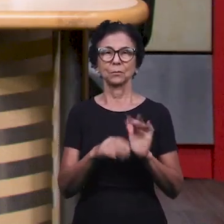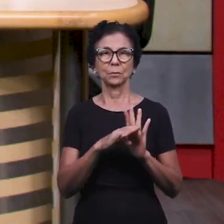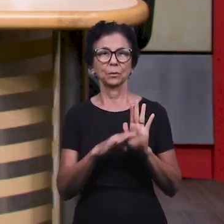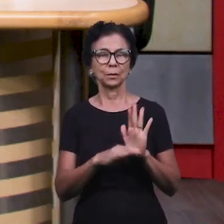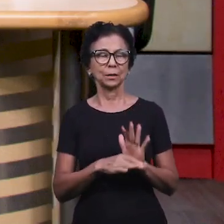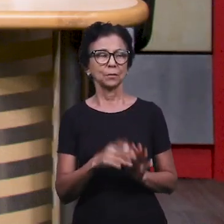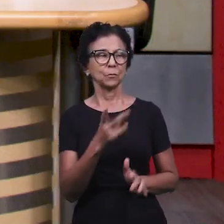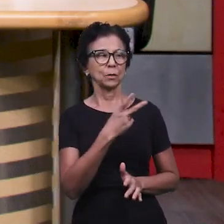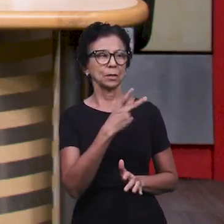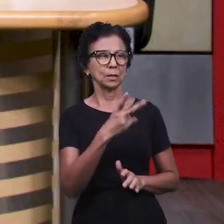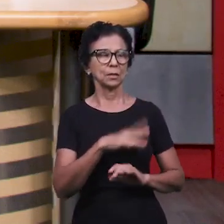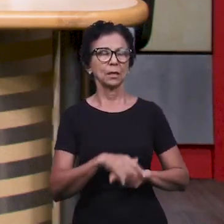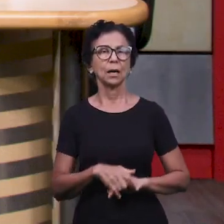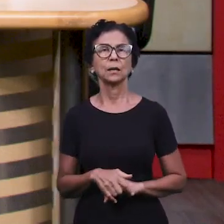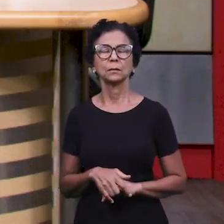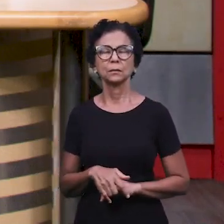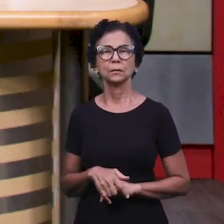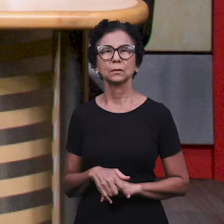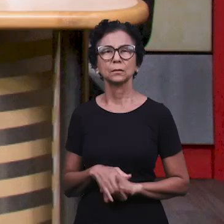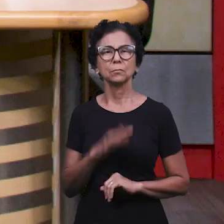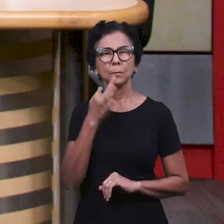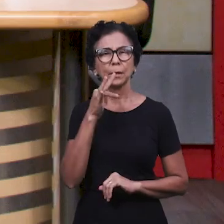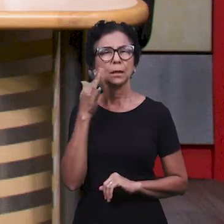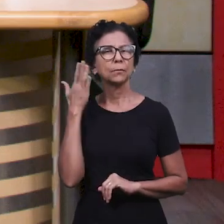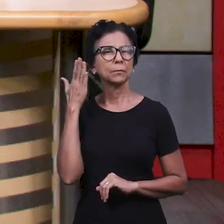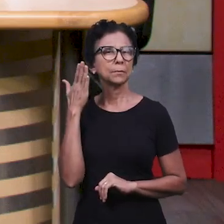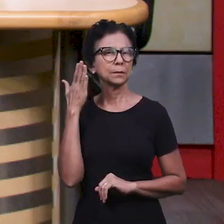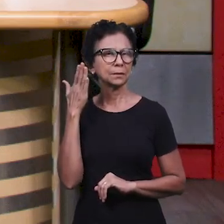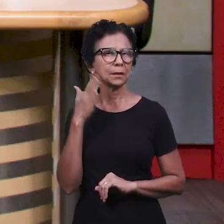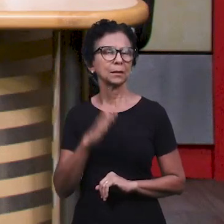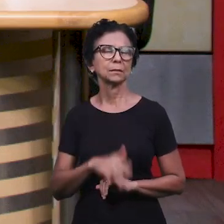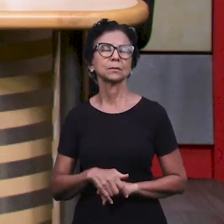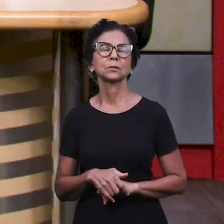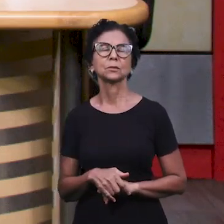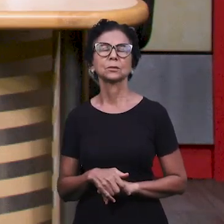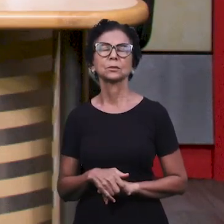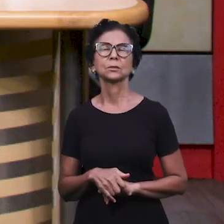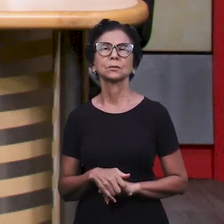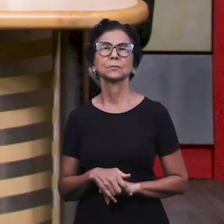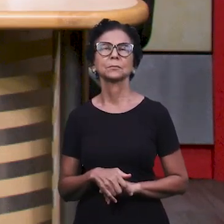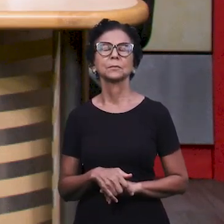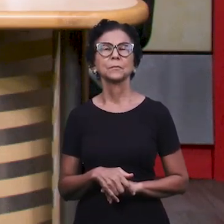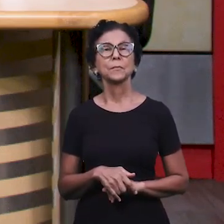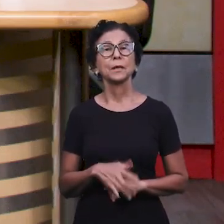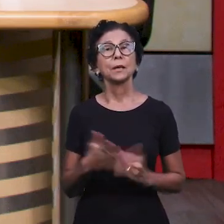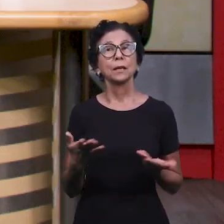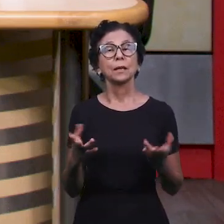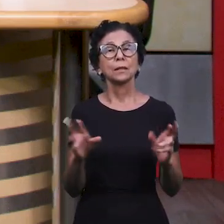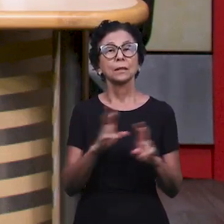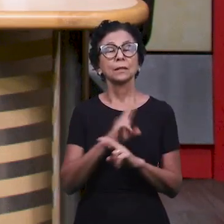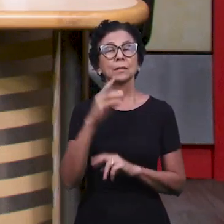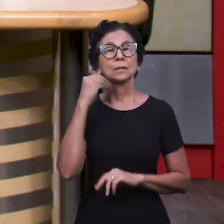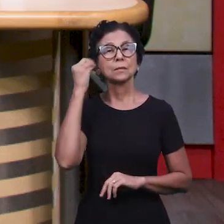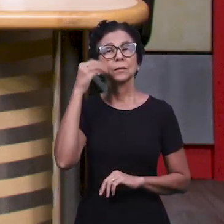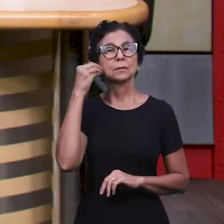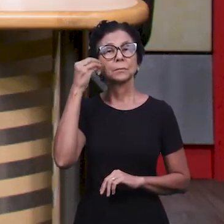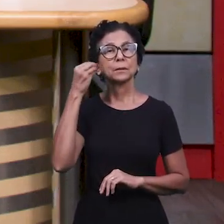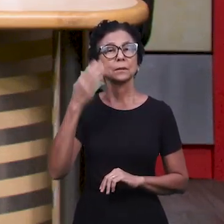essa experiência vivida. O pastor Gilson já colocou bem aqui que é um momento